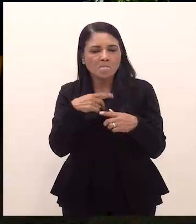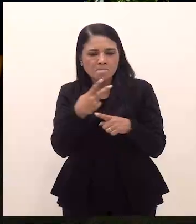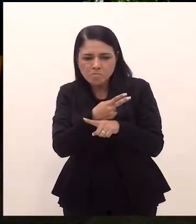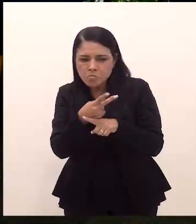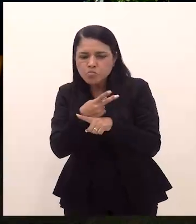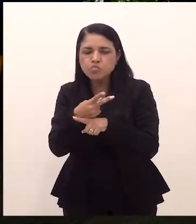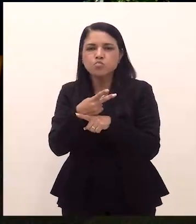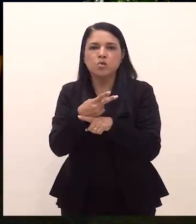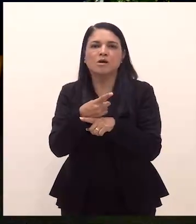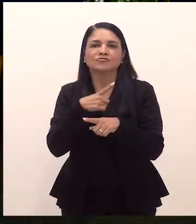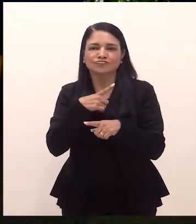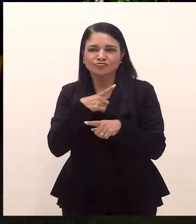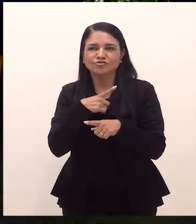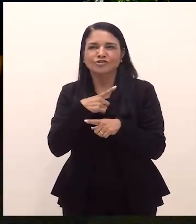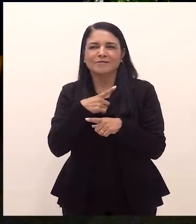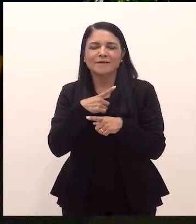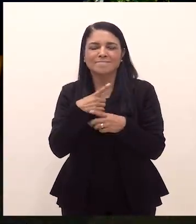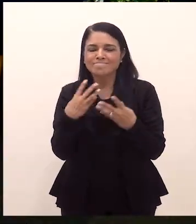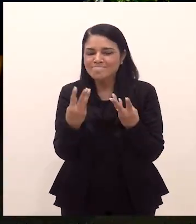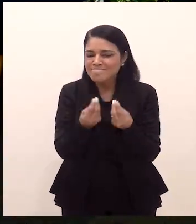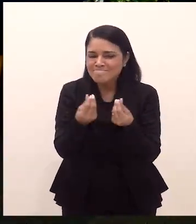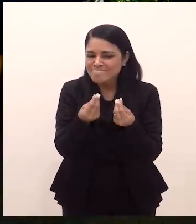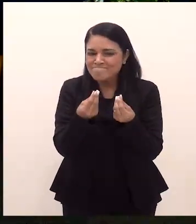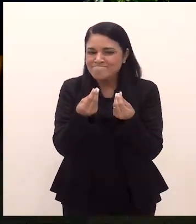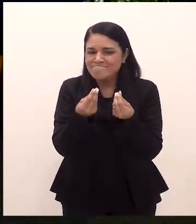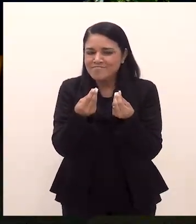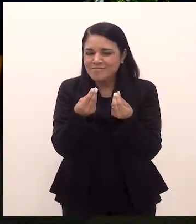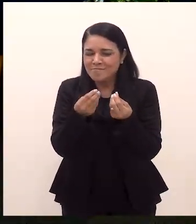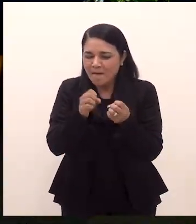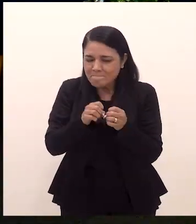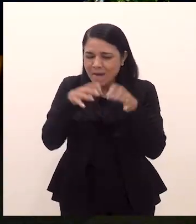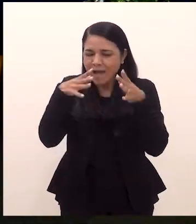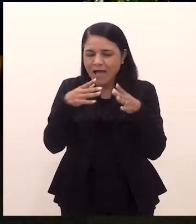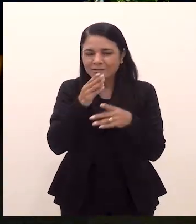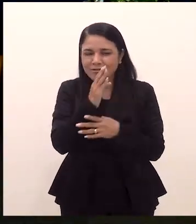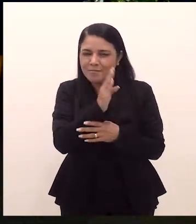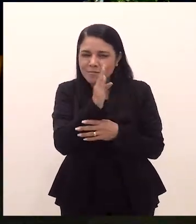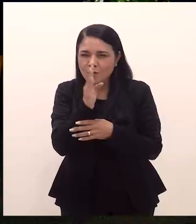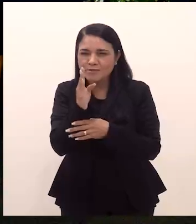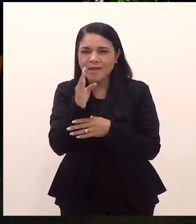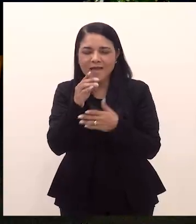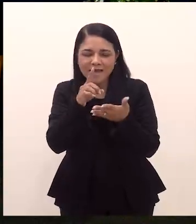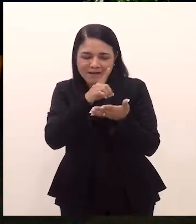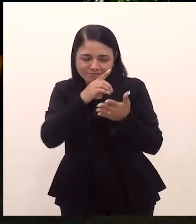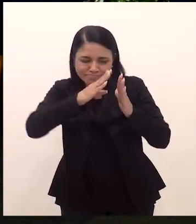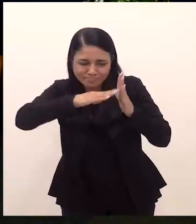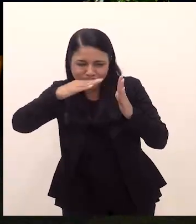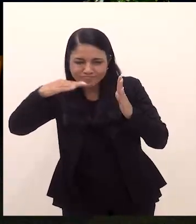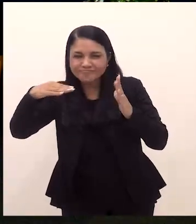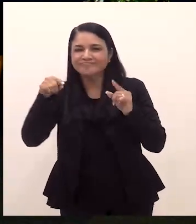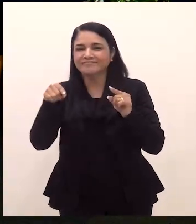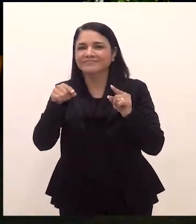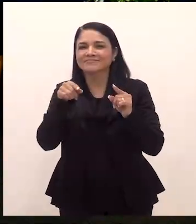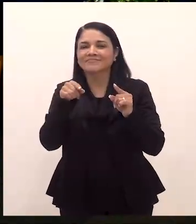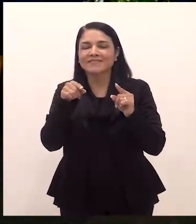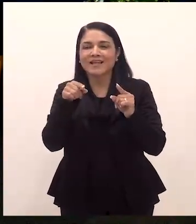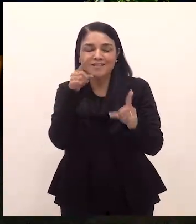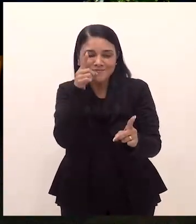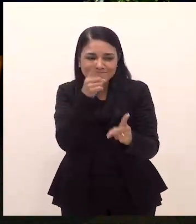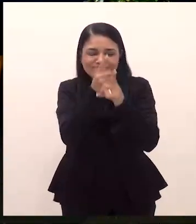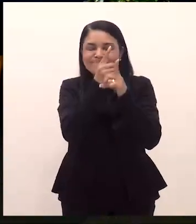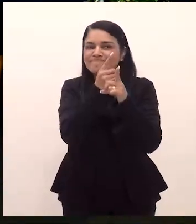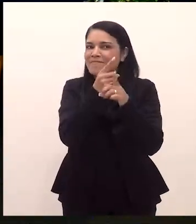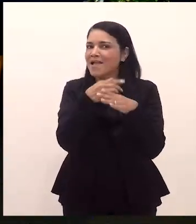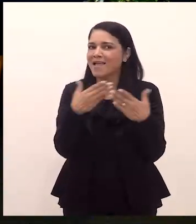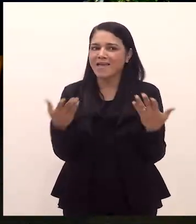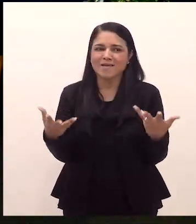correr atrás, assim. E tinha um sabor também de você correr atrás, de você ir numa biblioteca, Quando achar uma acha, né? partitura. Achou uma preciosidade.